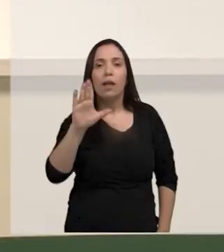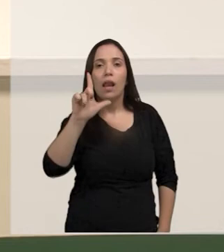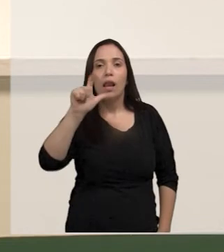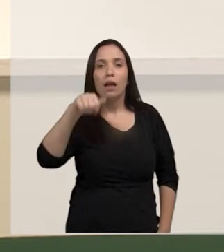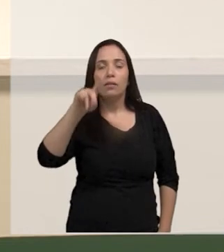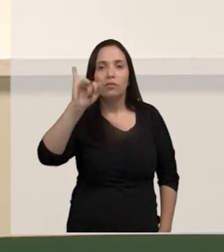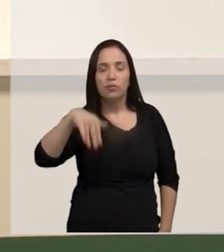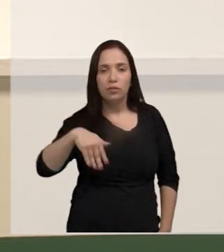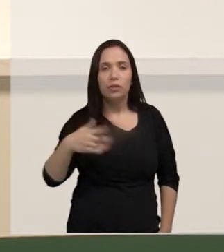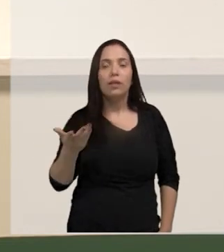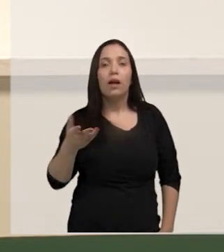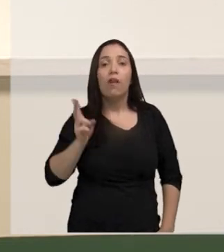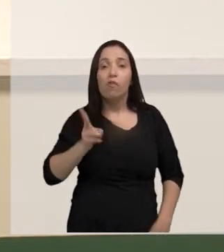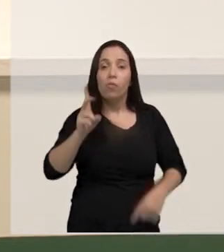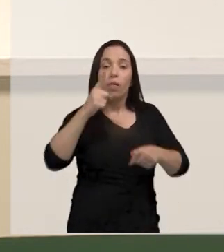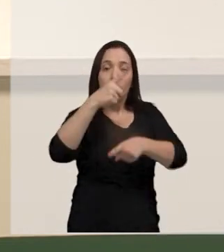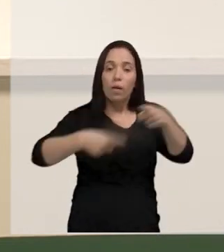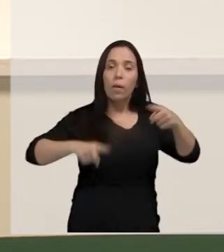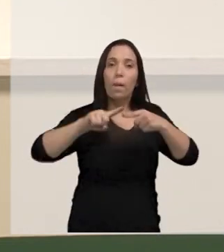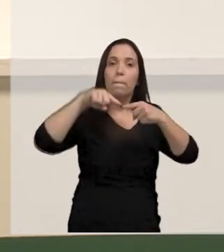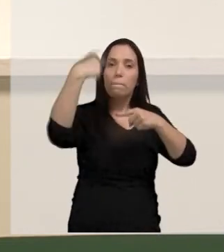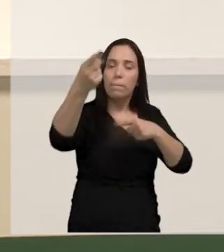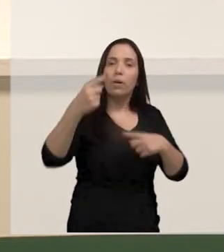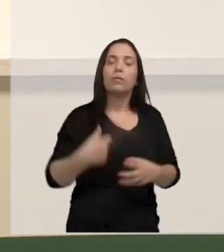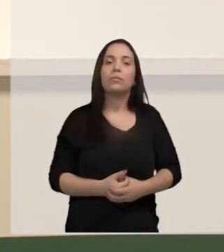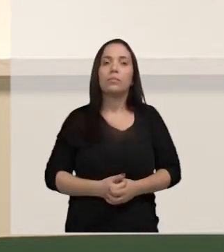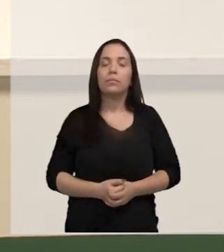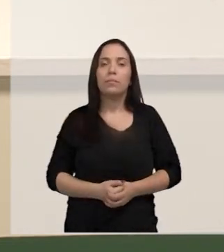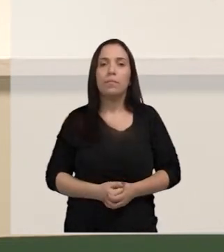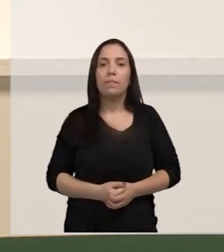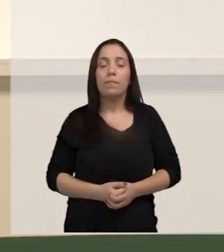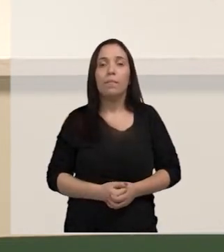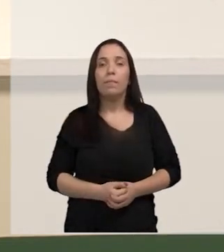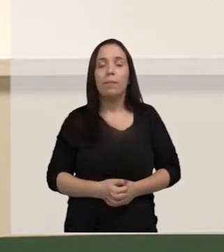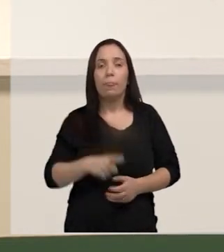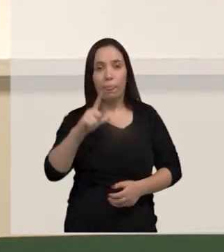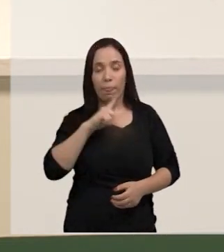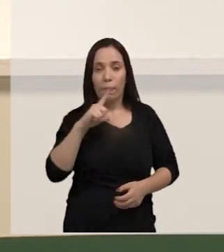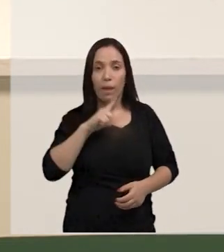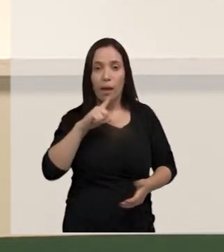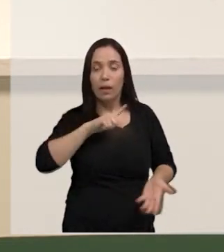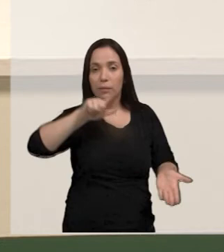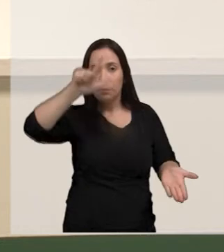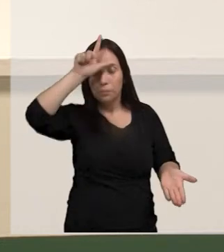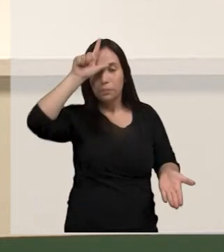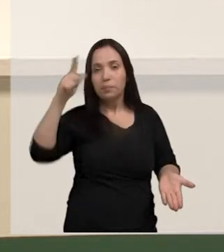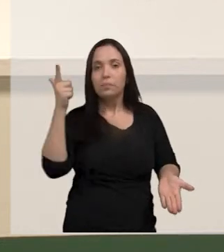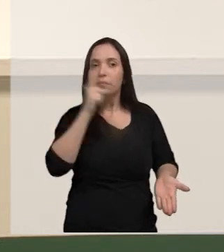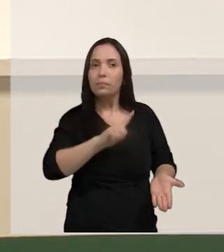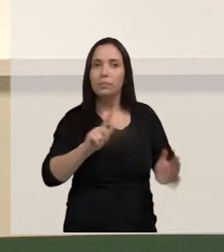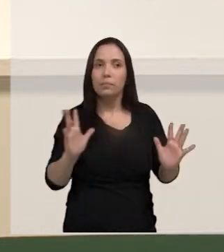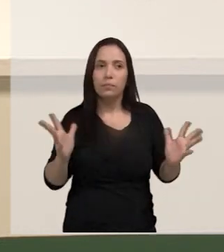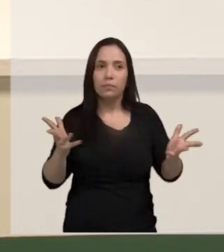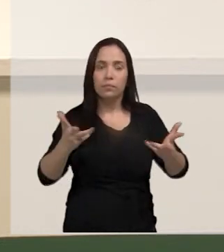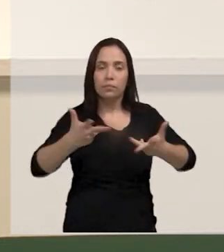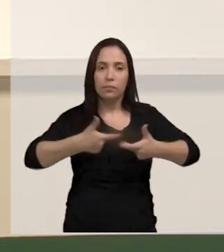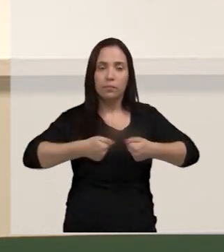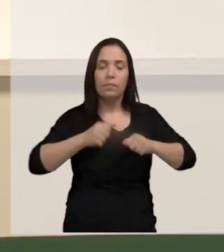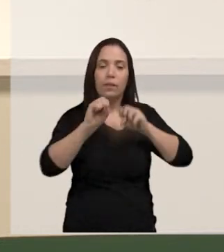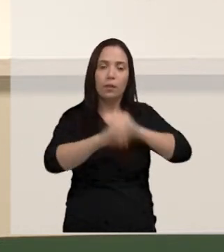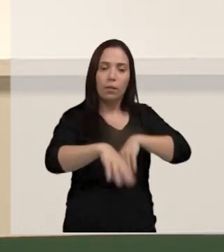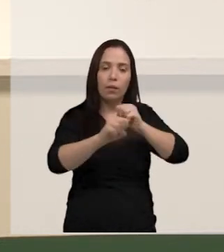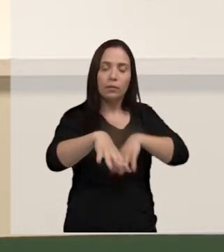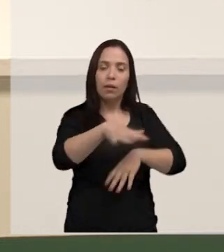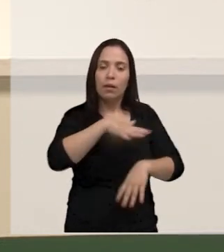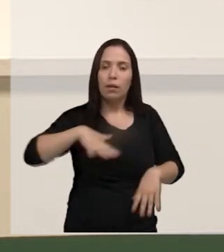Landim, que eu não tenho mais tempo, e a gente continua no próximo programa. O Guilherme Landim, que é uma liderança que fez um trabalho belíssimo, inclusive na educação,